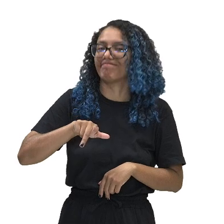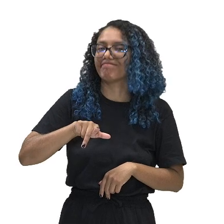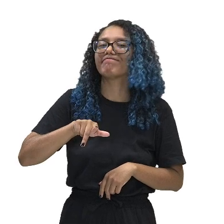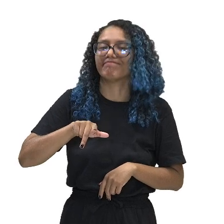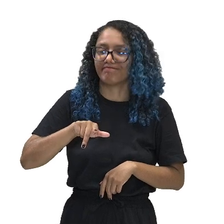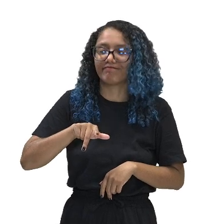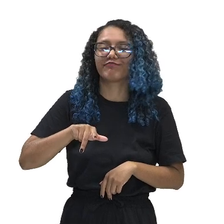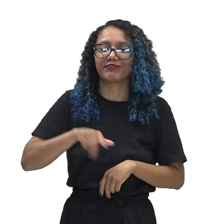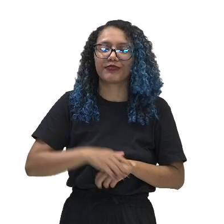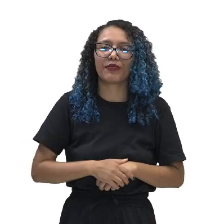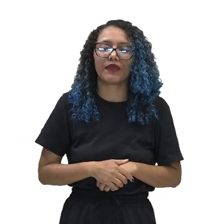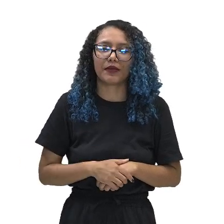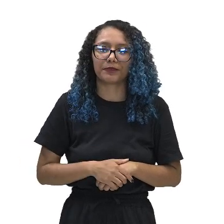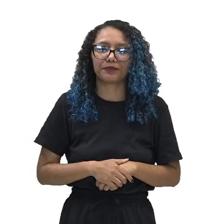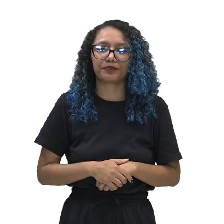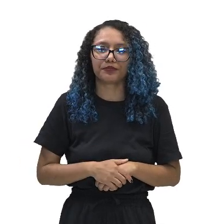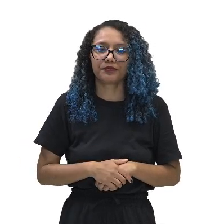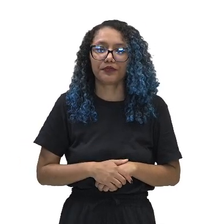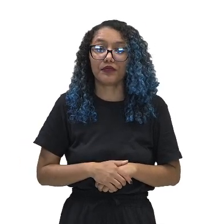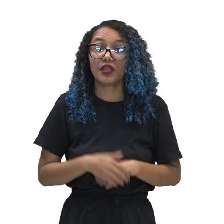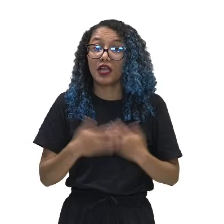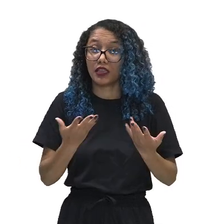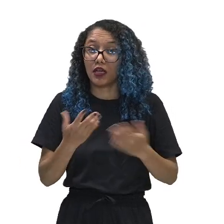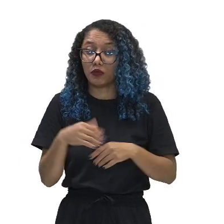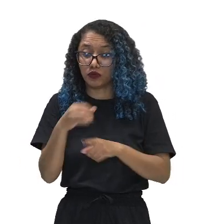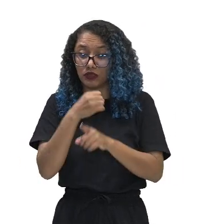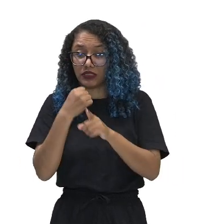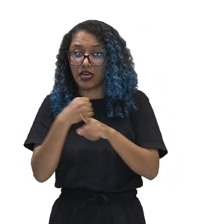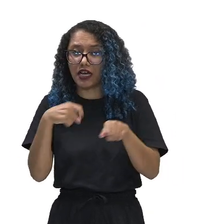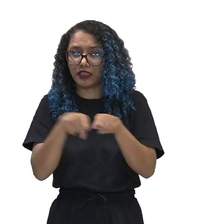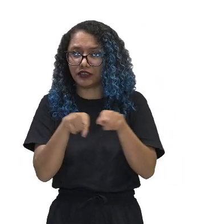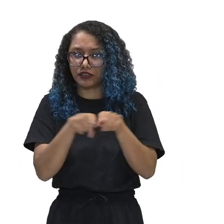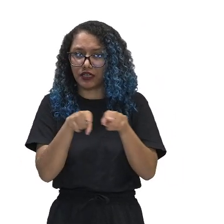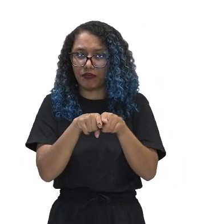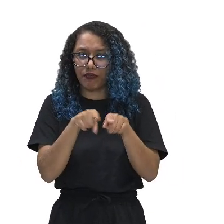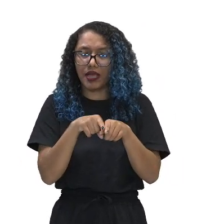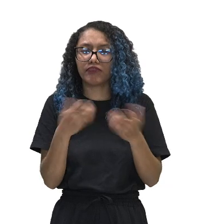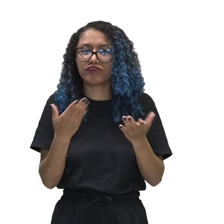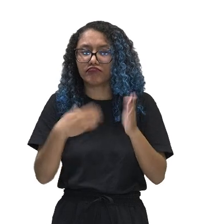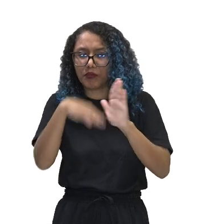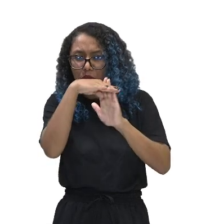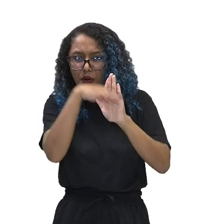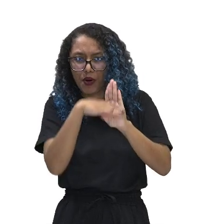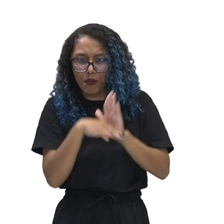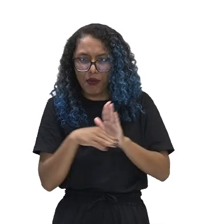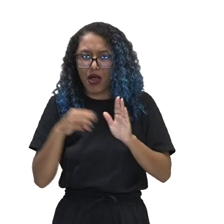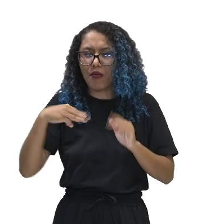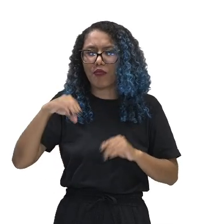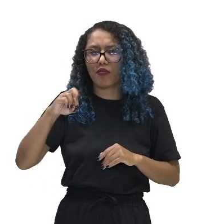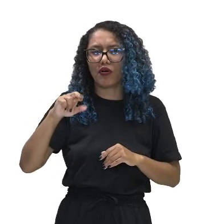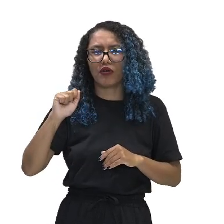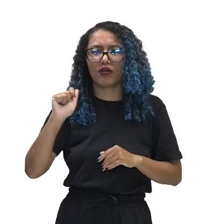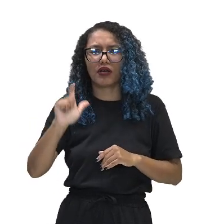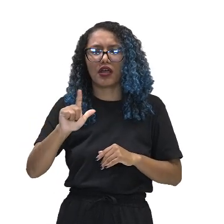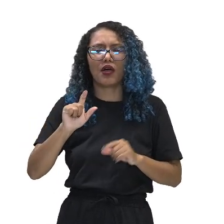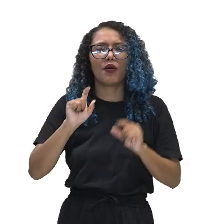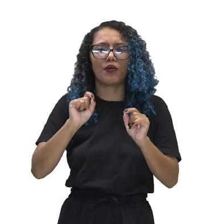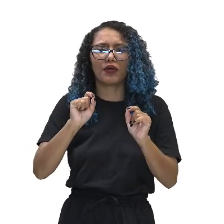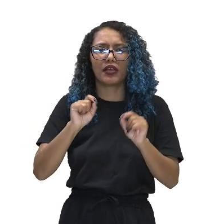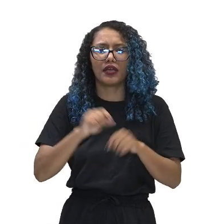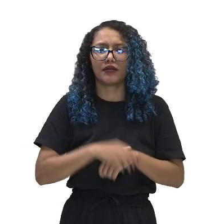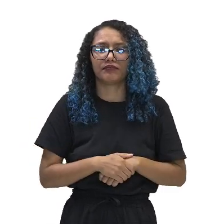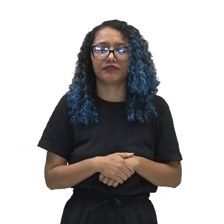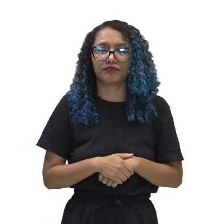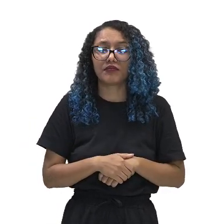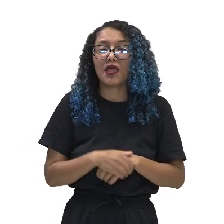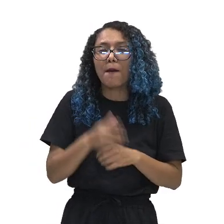de modo que a sociedade e os próprios padrões morais, eles configuram-se enquanto uma